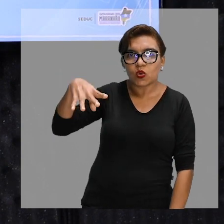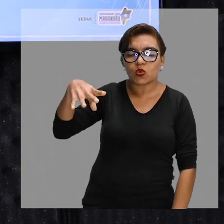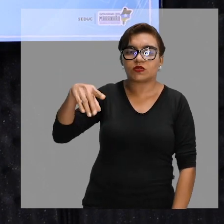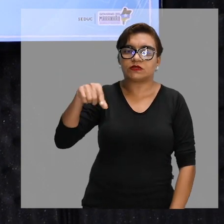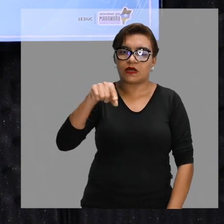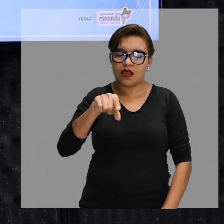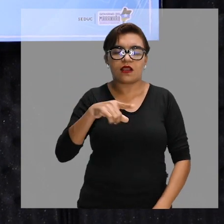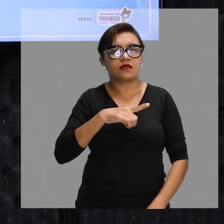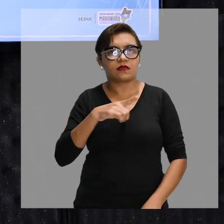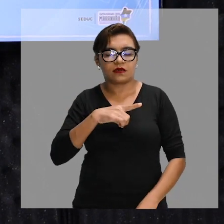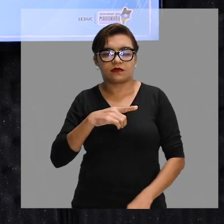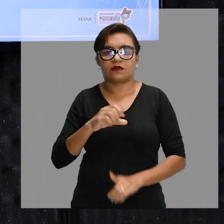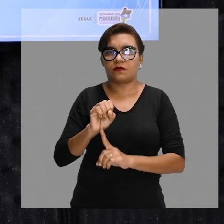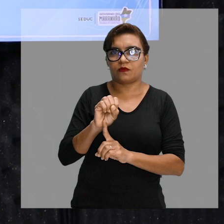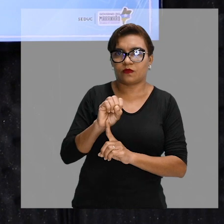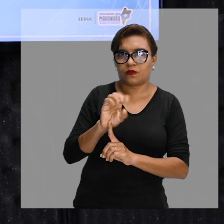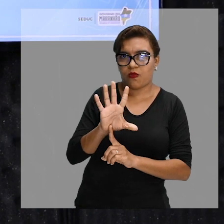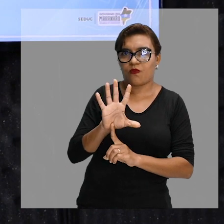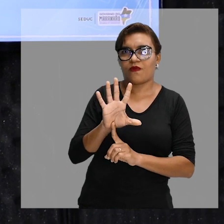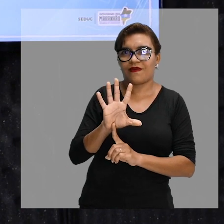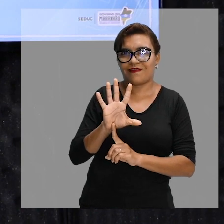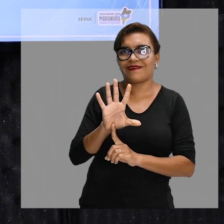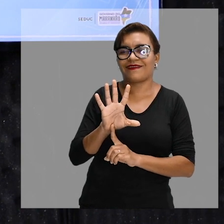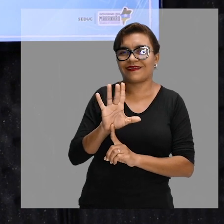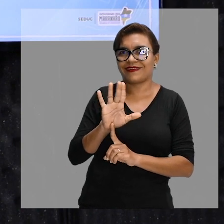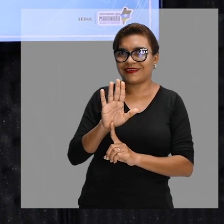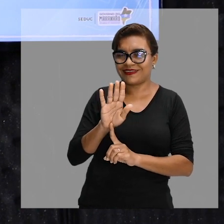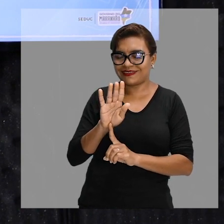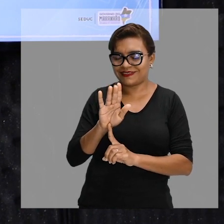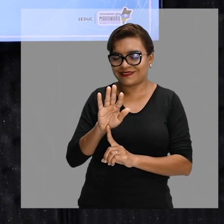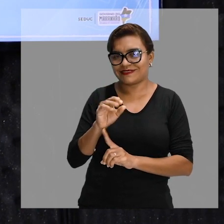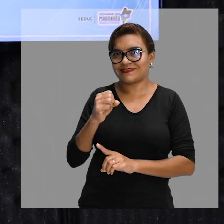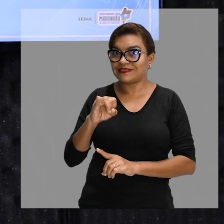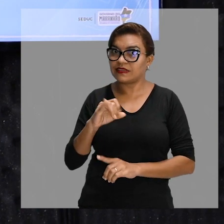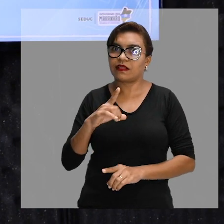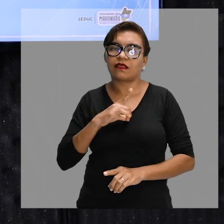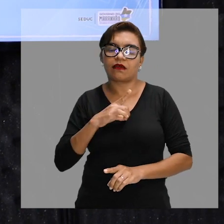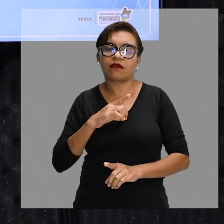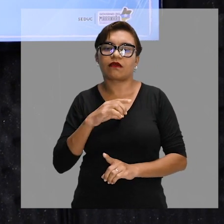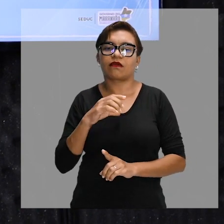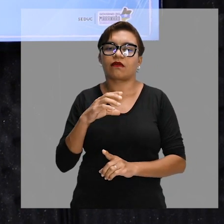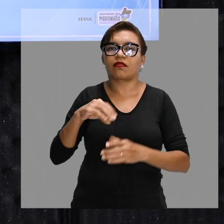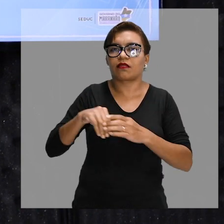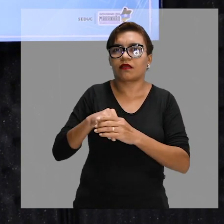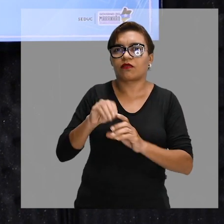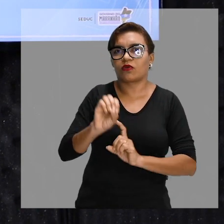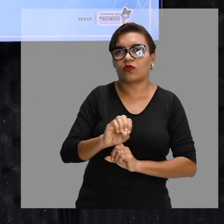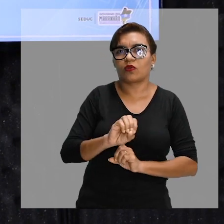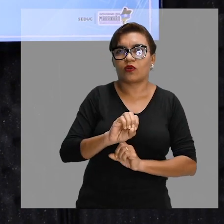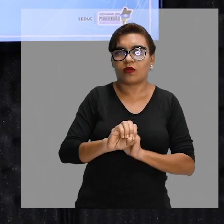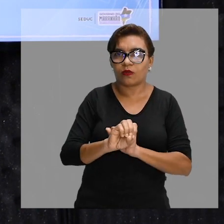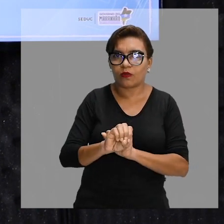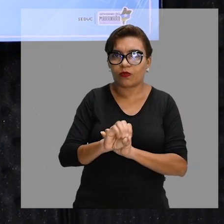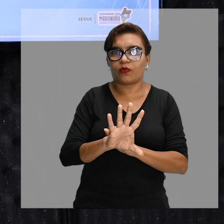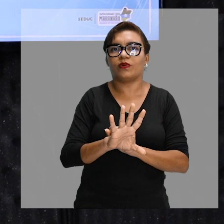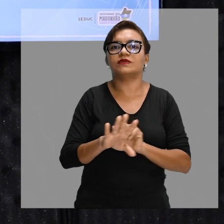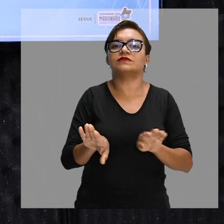luz lá pelo processo da combustão. Então se ela emite luz, certo? Ela é um corpo